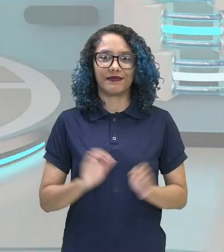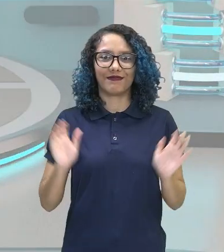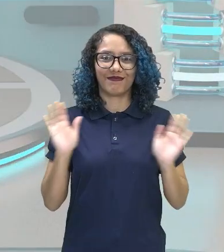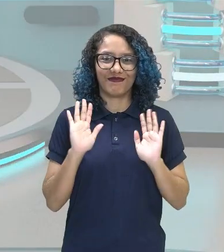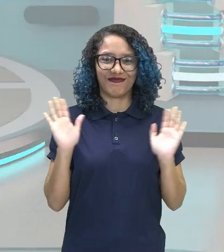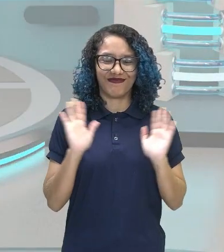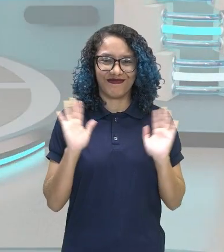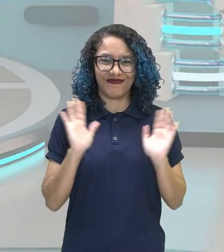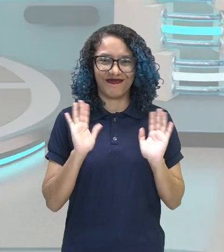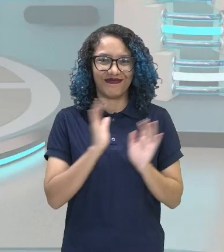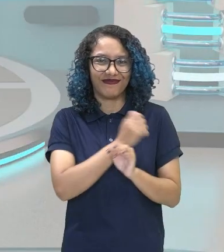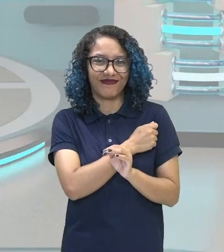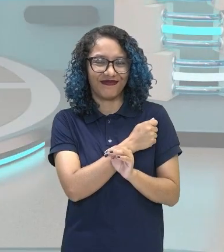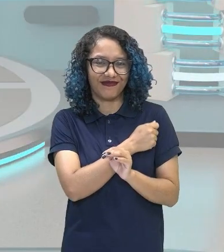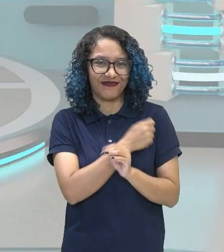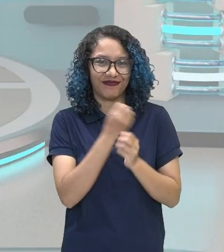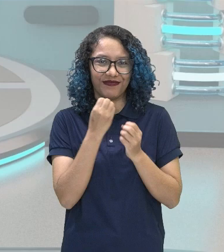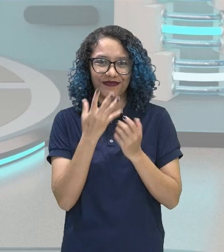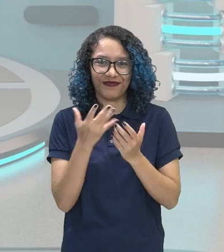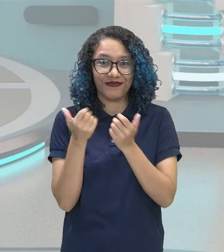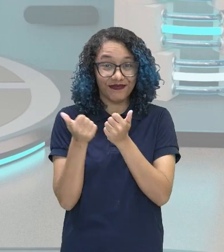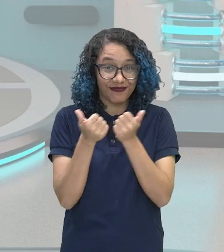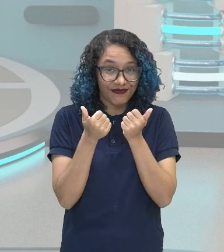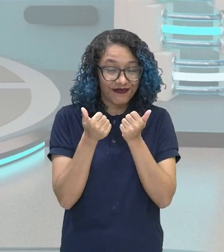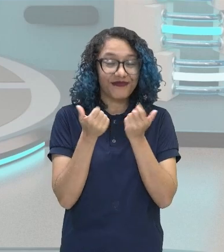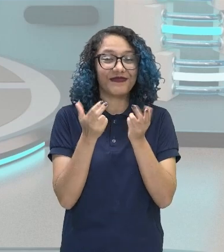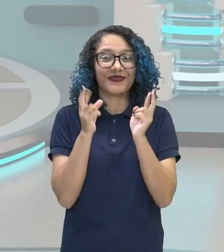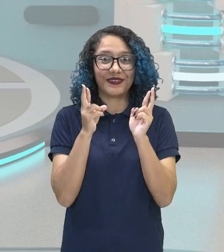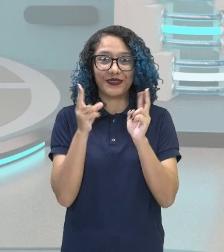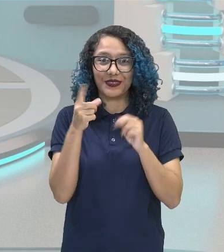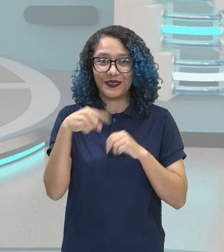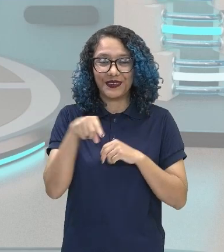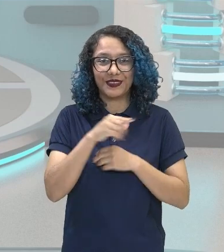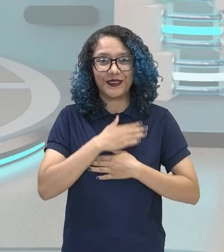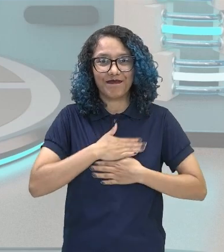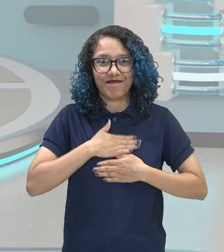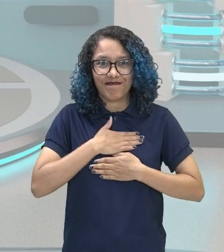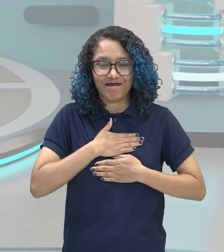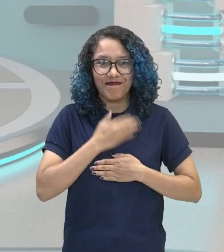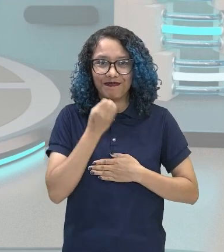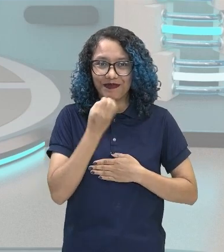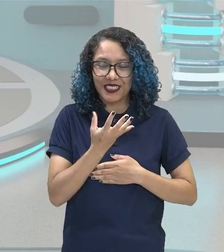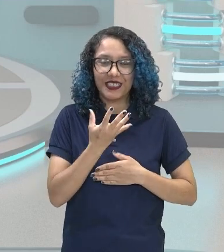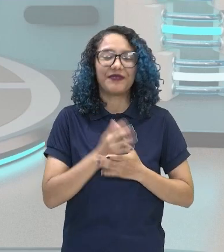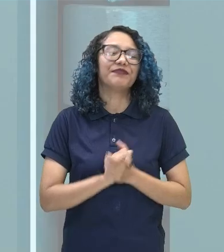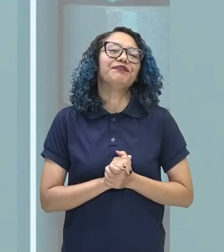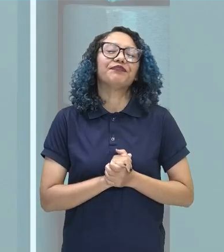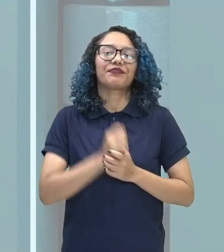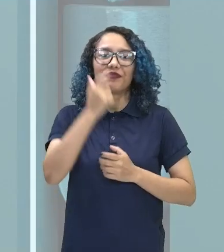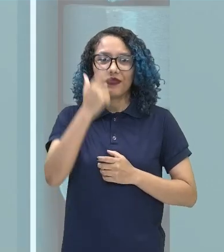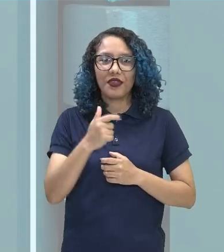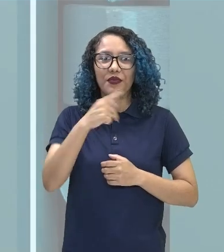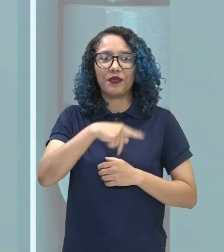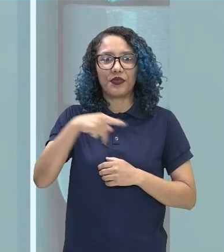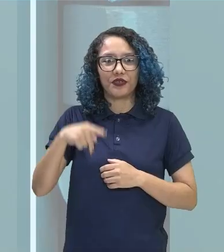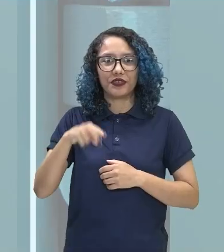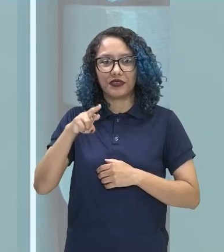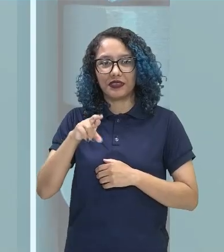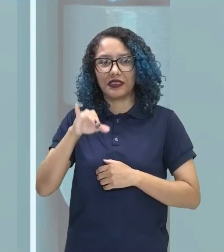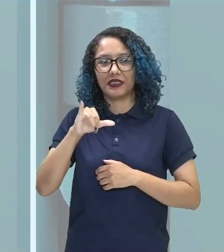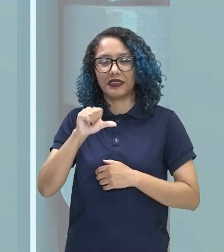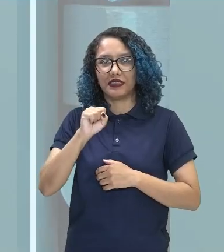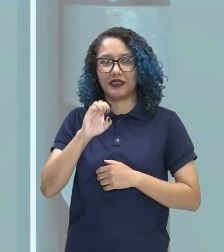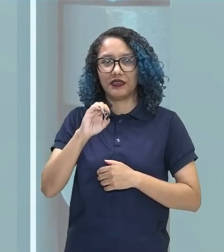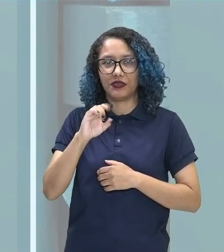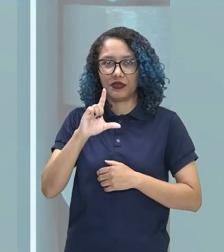Olá, queridos alunos, tudo bem com vocês? Espero que estejam todos muito bem. Eu sou a professora Risonilde Araújo